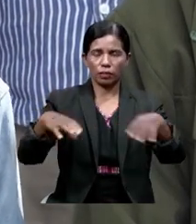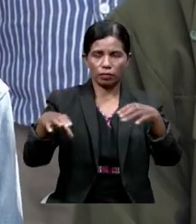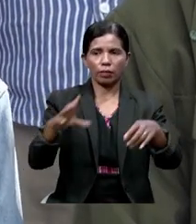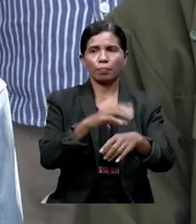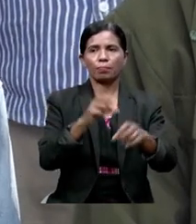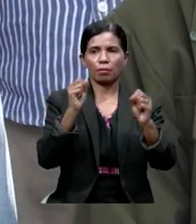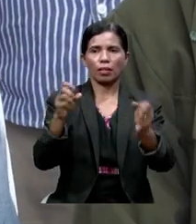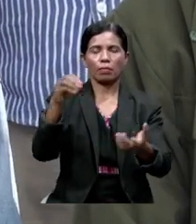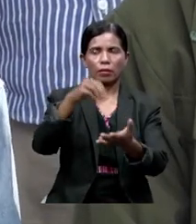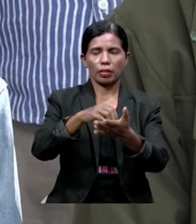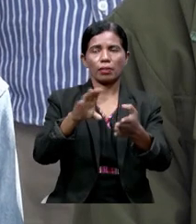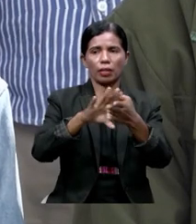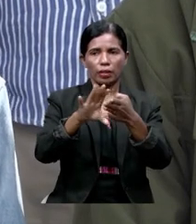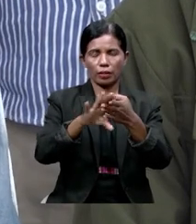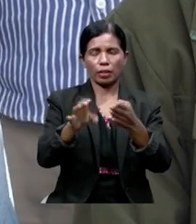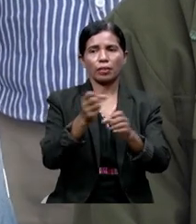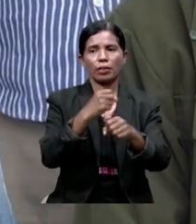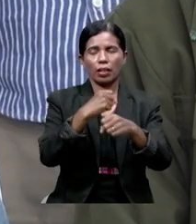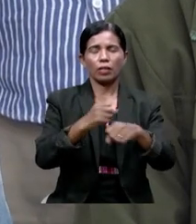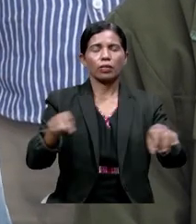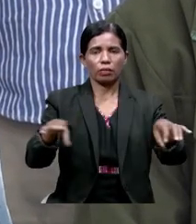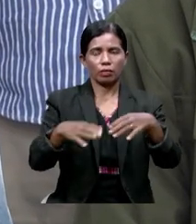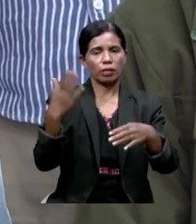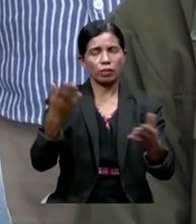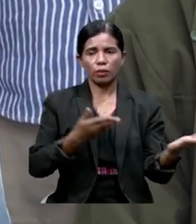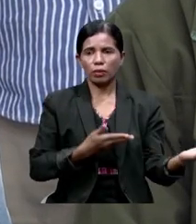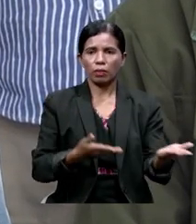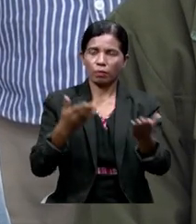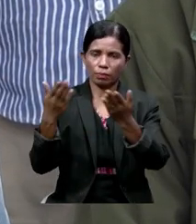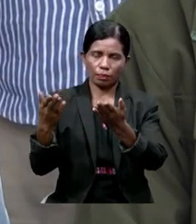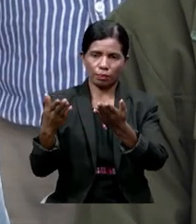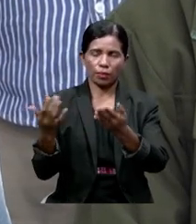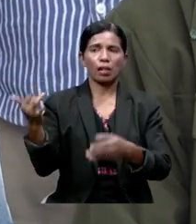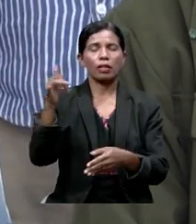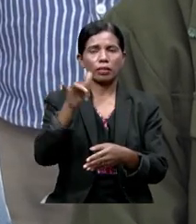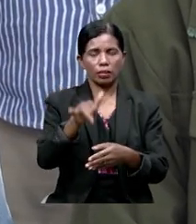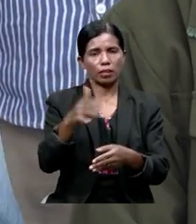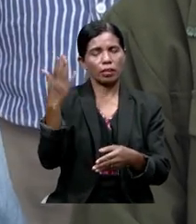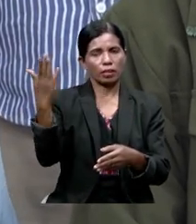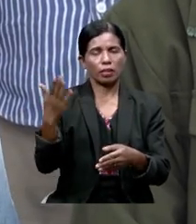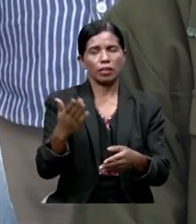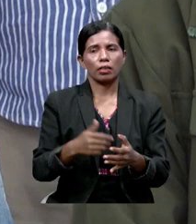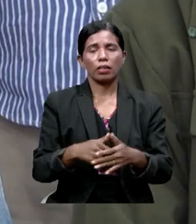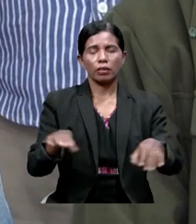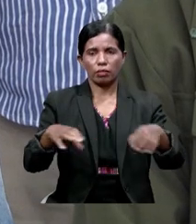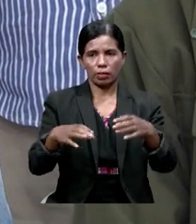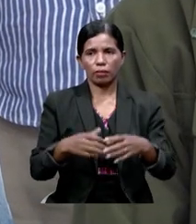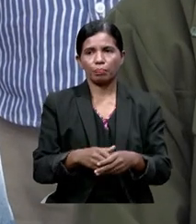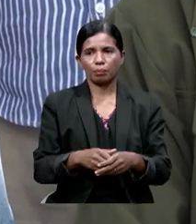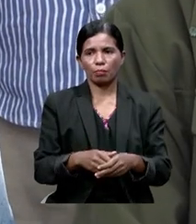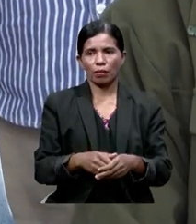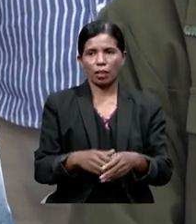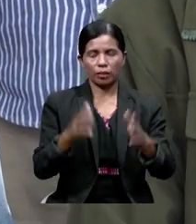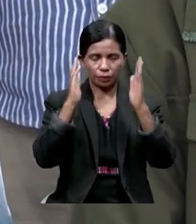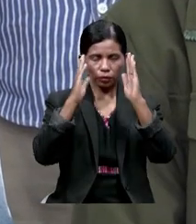bele hatun despaisu o halo buat rumah atau delega ba sirene be iha ini ya adjunto komisaru